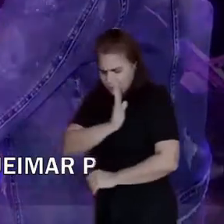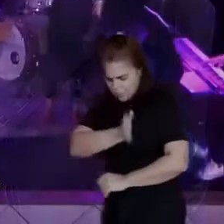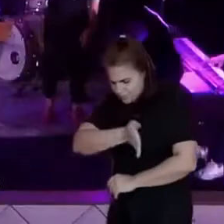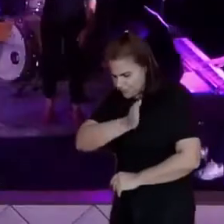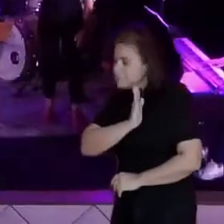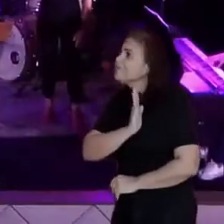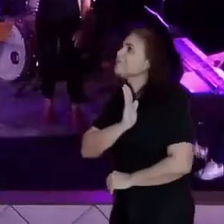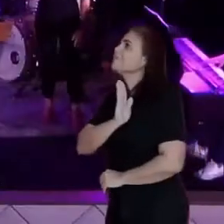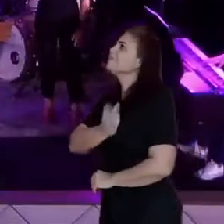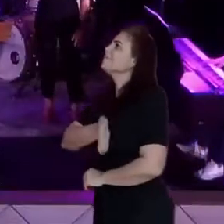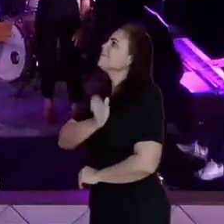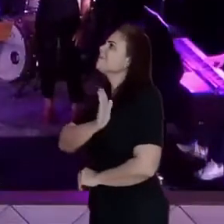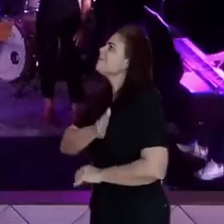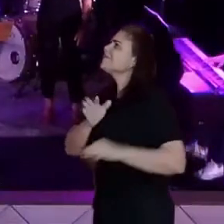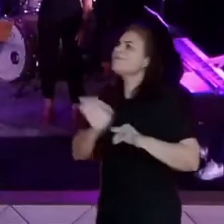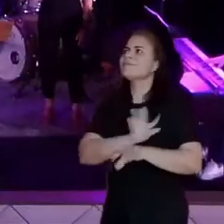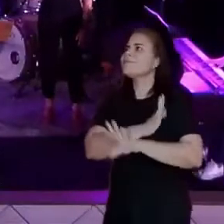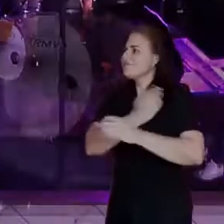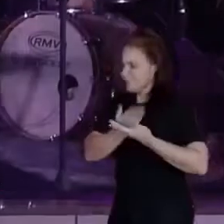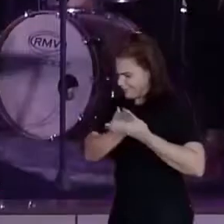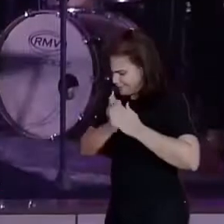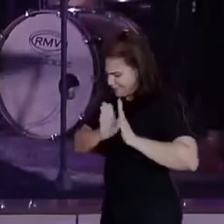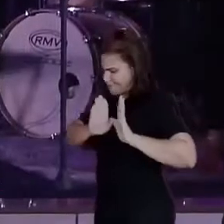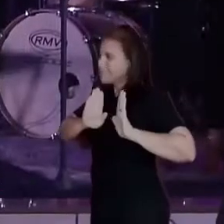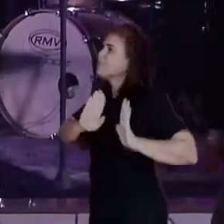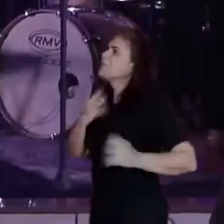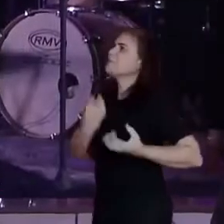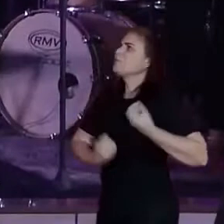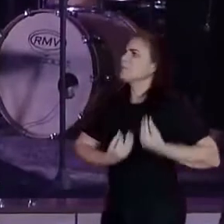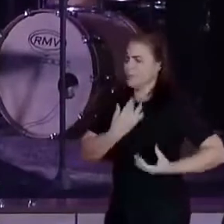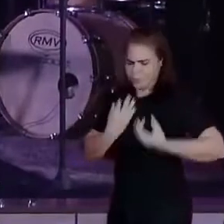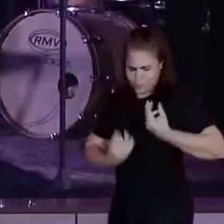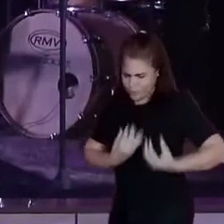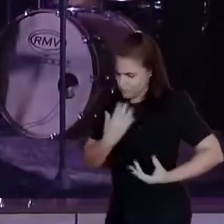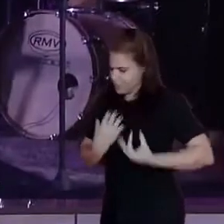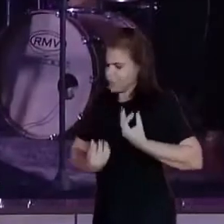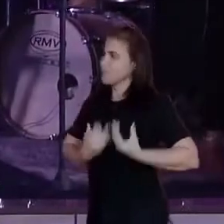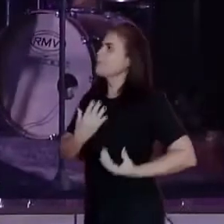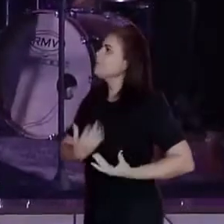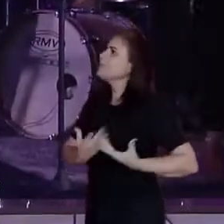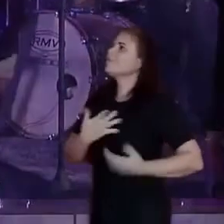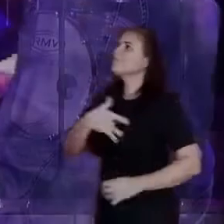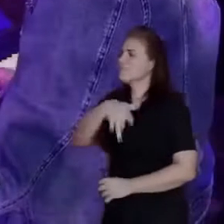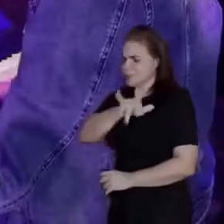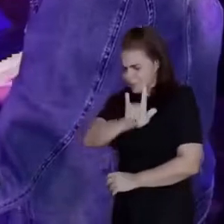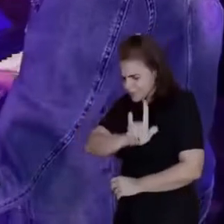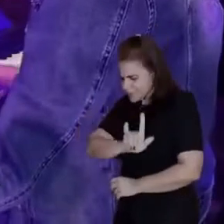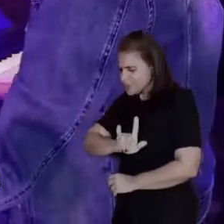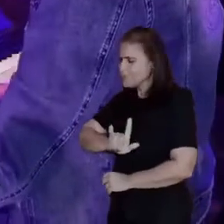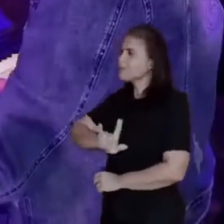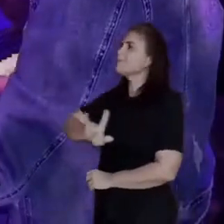seu coração disposto a queimar a